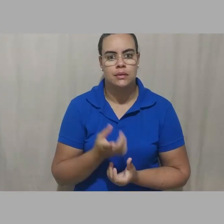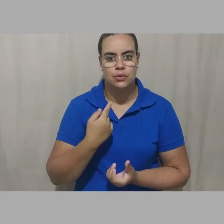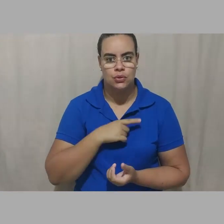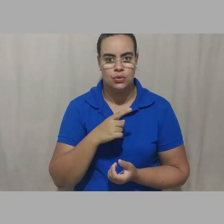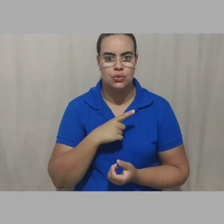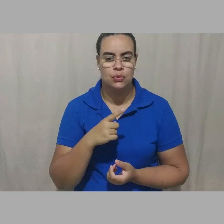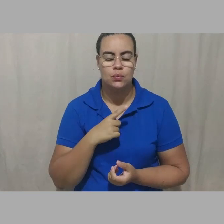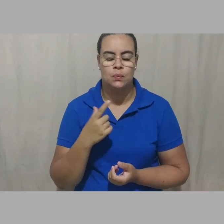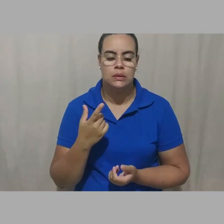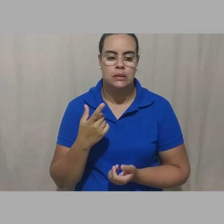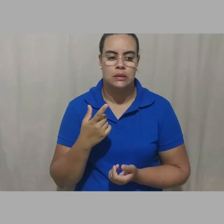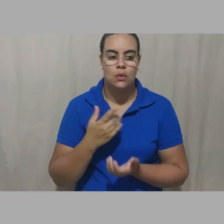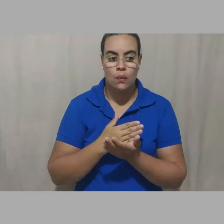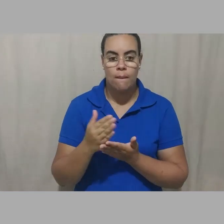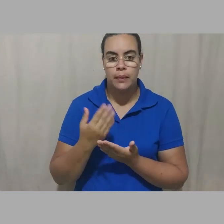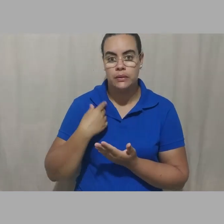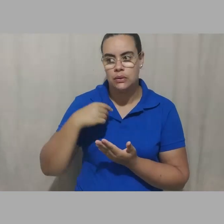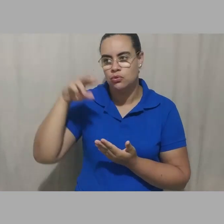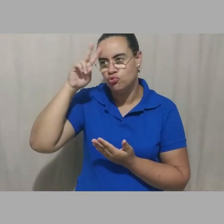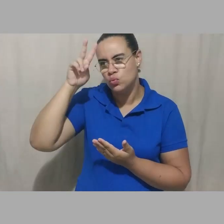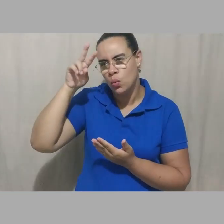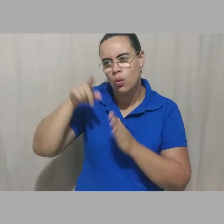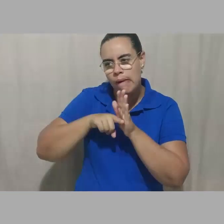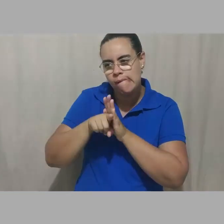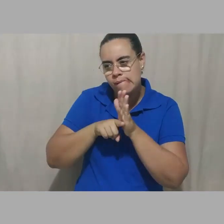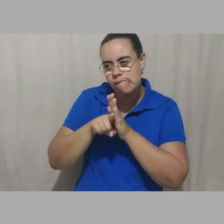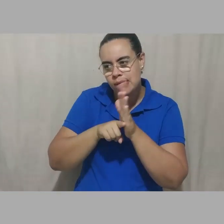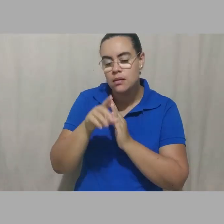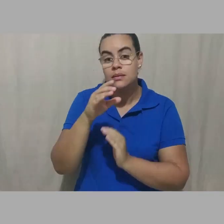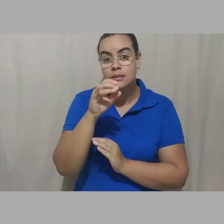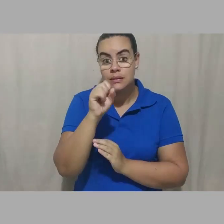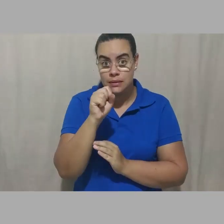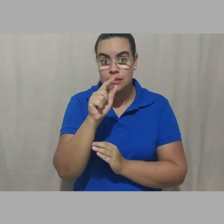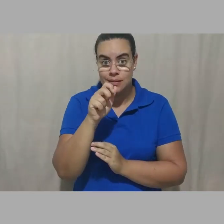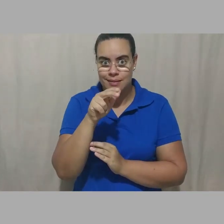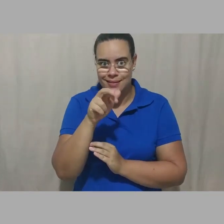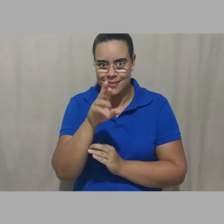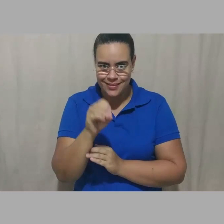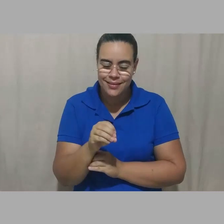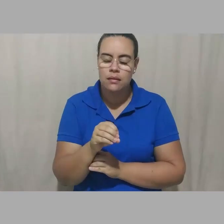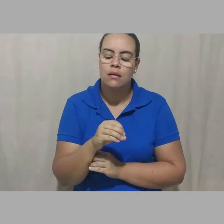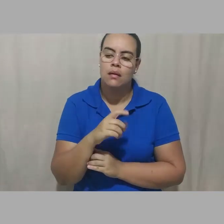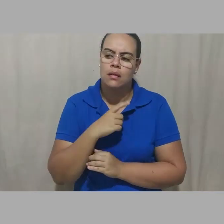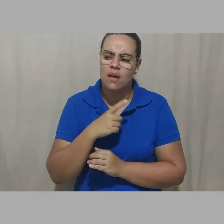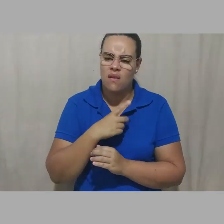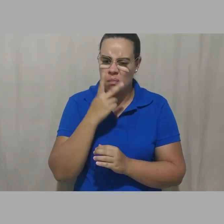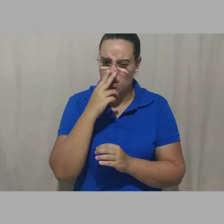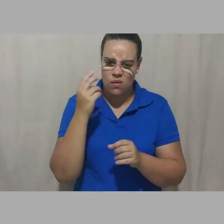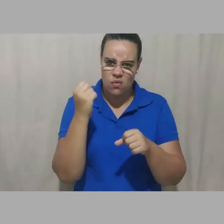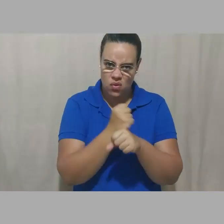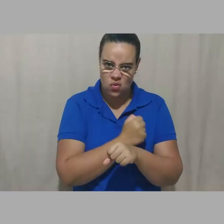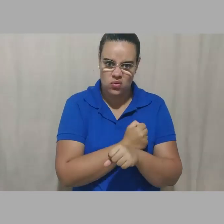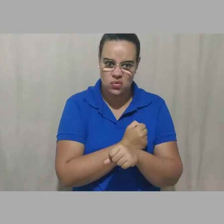gente historiciza também a cisgeneridade, então, né, nesse sentido, e que a gente arranca a cisgeneridade